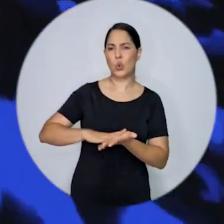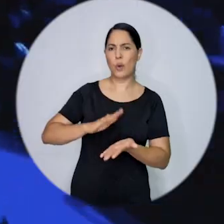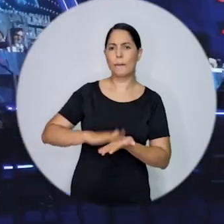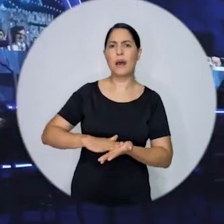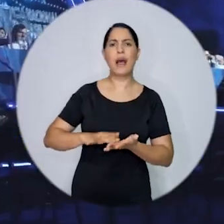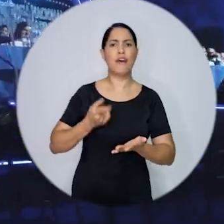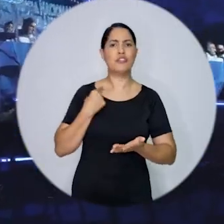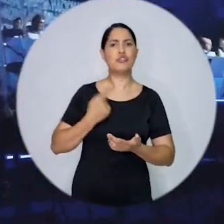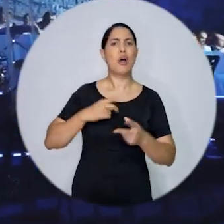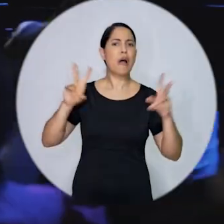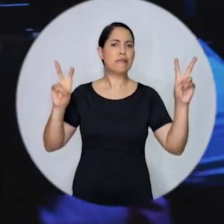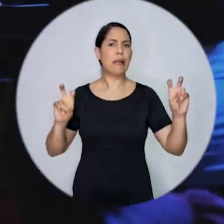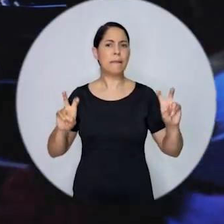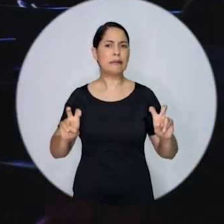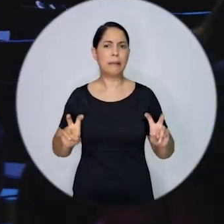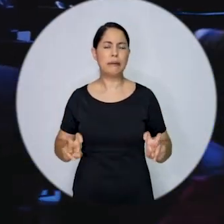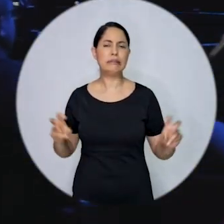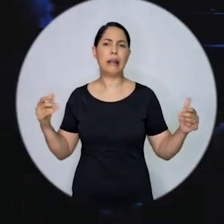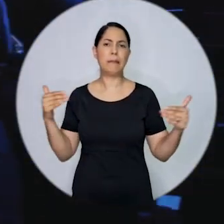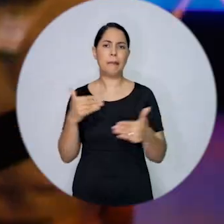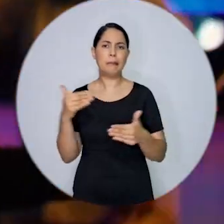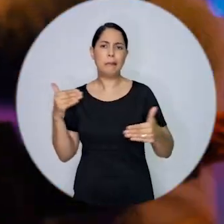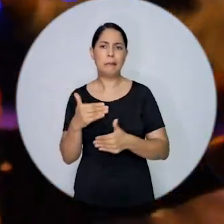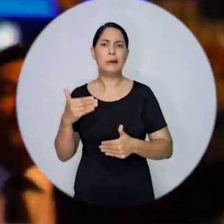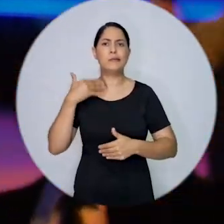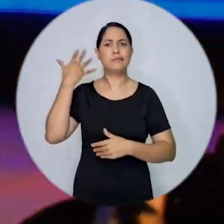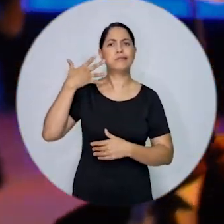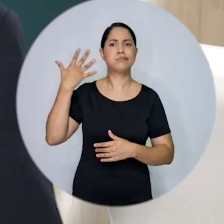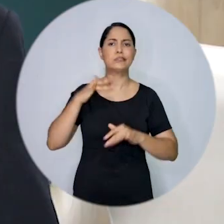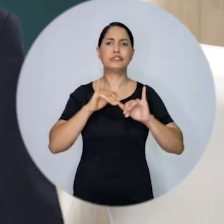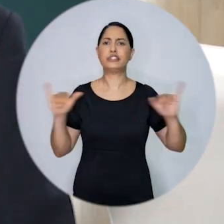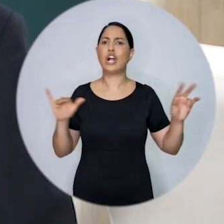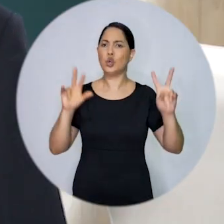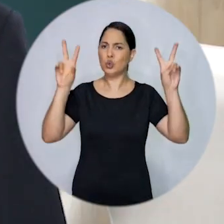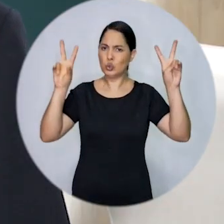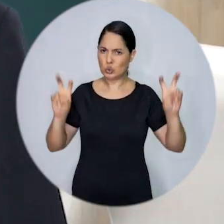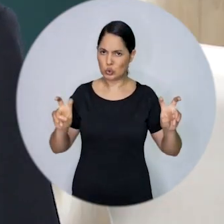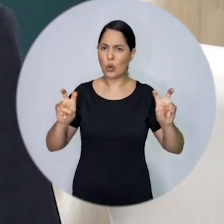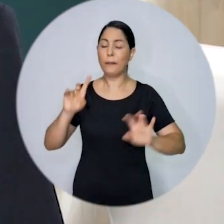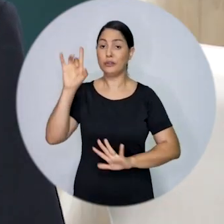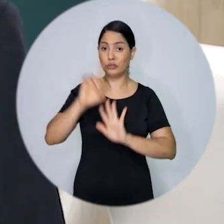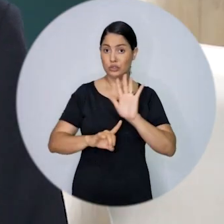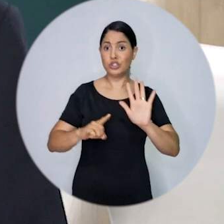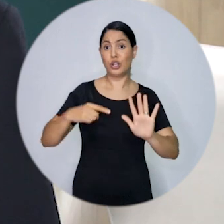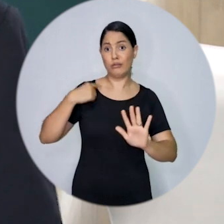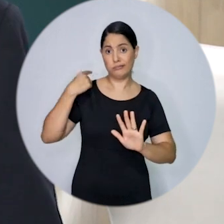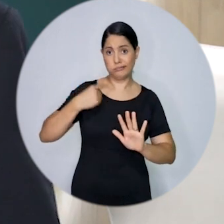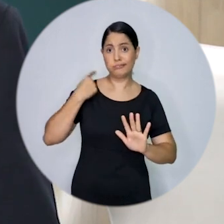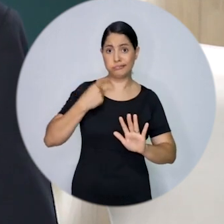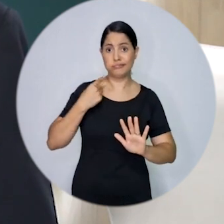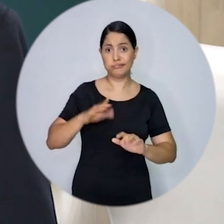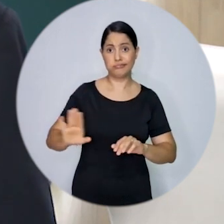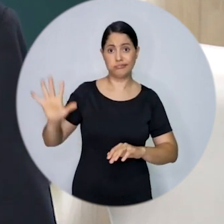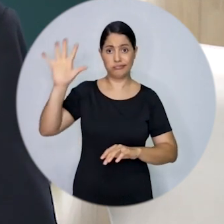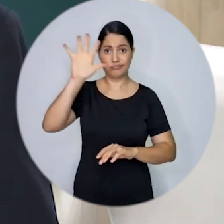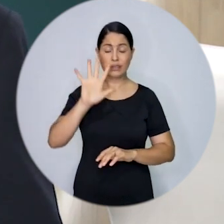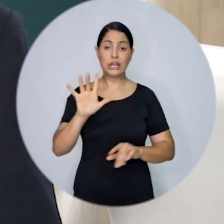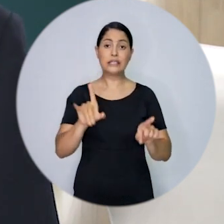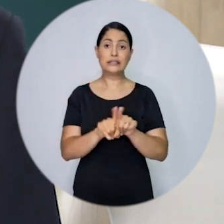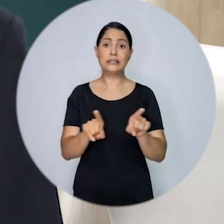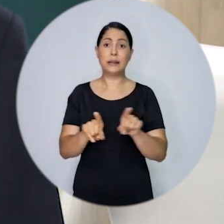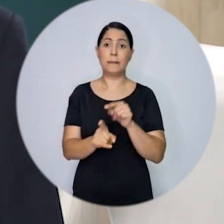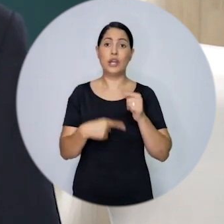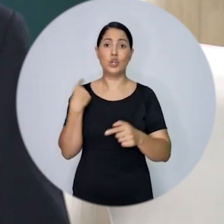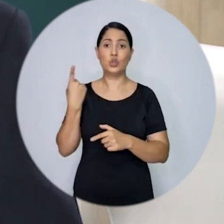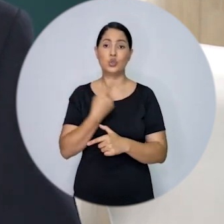a ser tratados aqui, a ser discutidos aqui, a ser debatidos aqui, sobretudo os temas que envolvem as prerrogativas da advocacia brasileira.